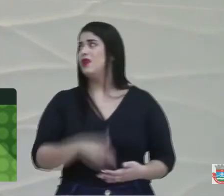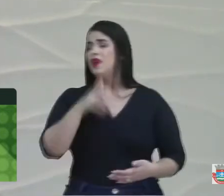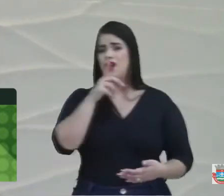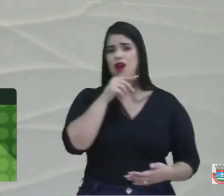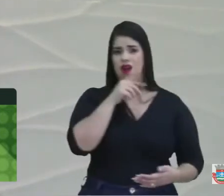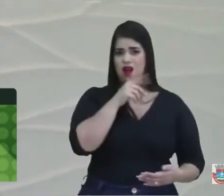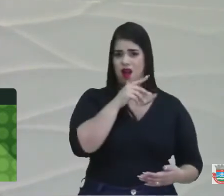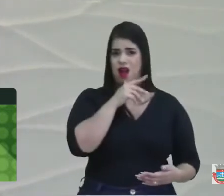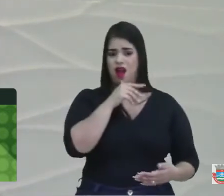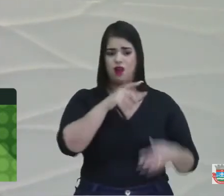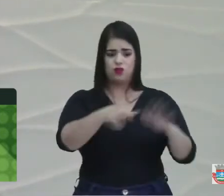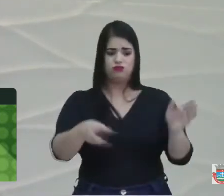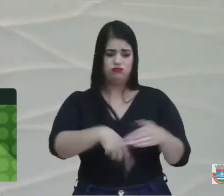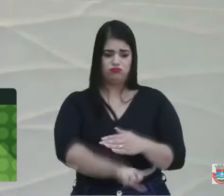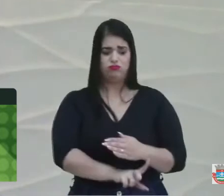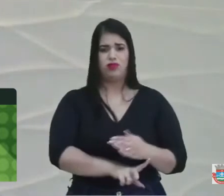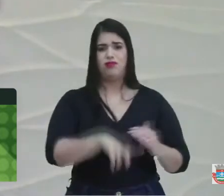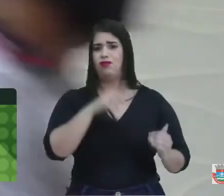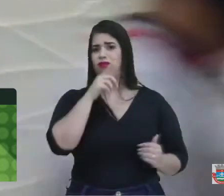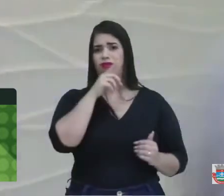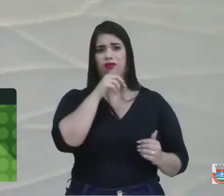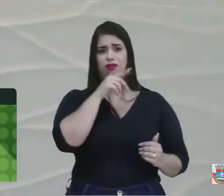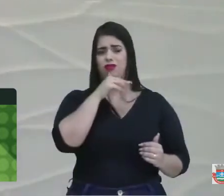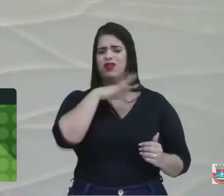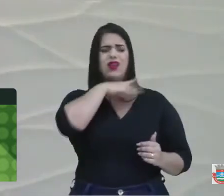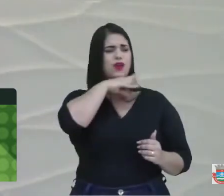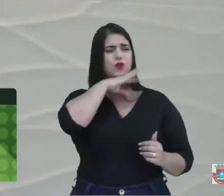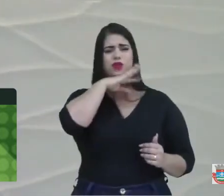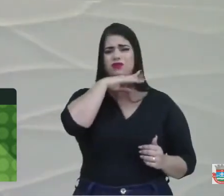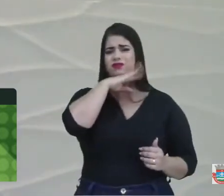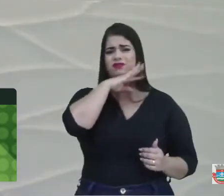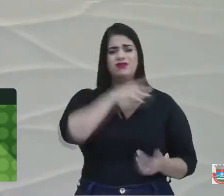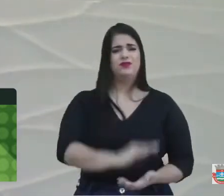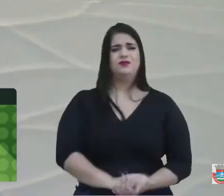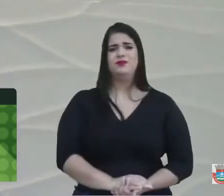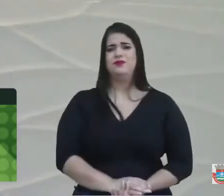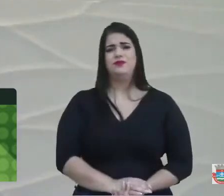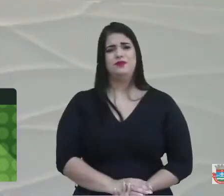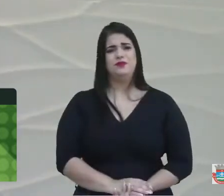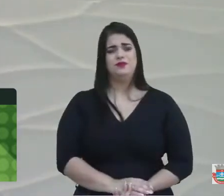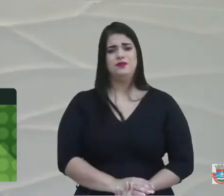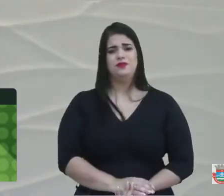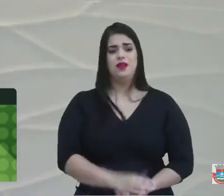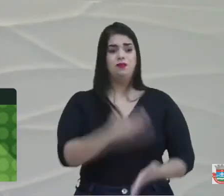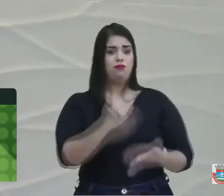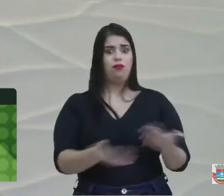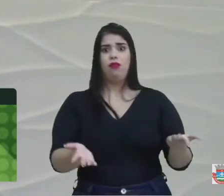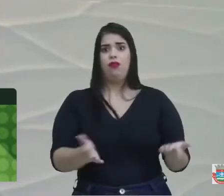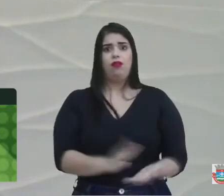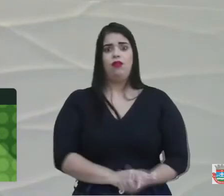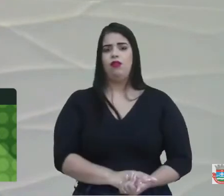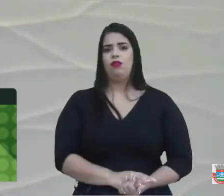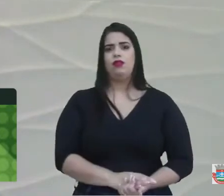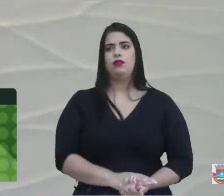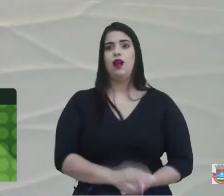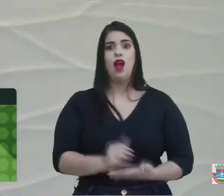de que esses poços, a não ser que eles tenham dessalinizador, é praticamente uma coisa perdida, porque não funciona e